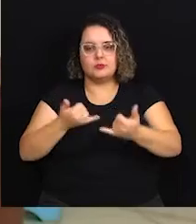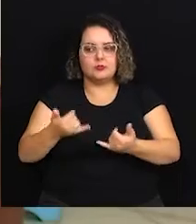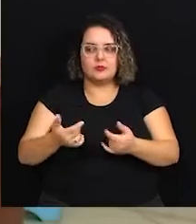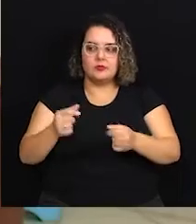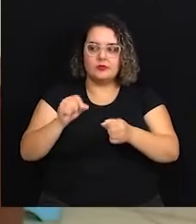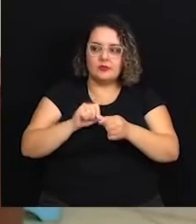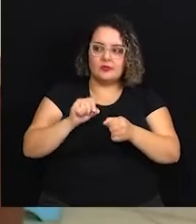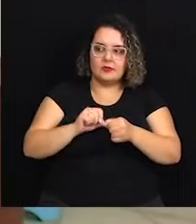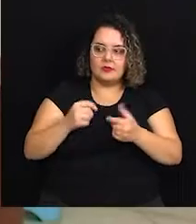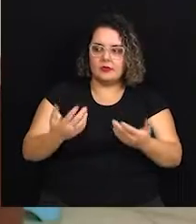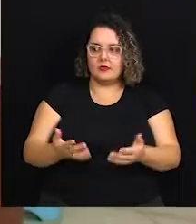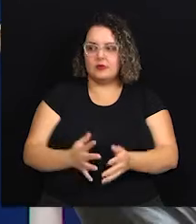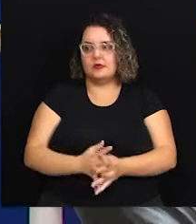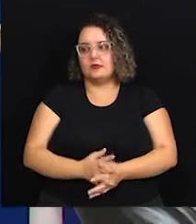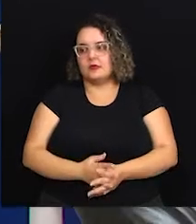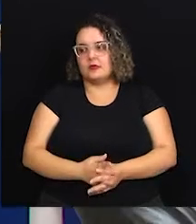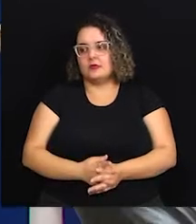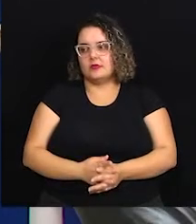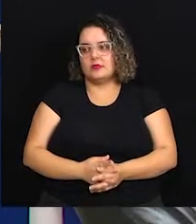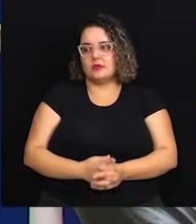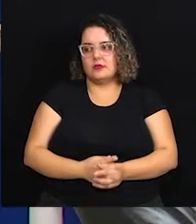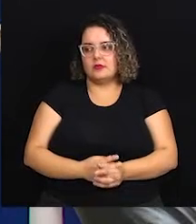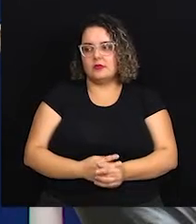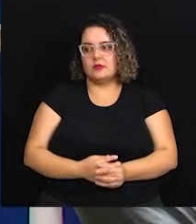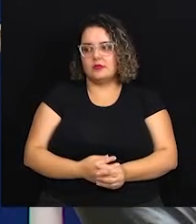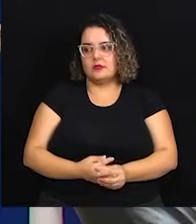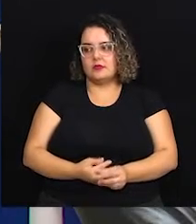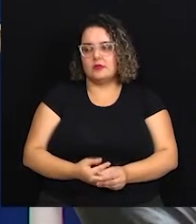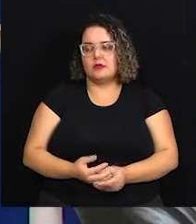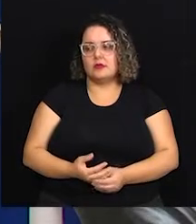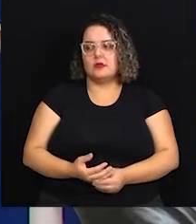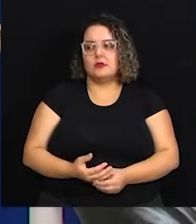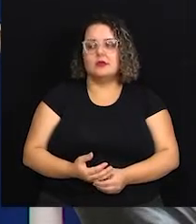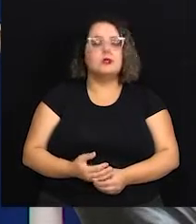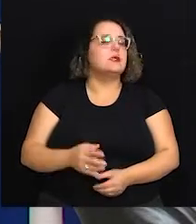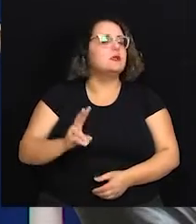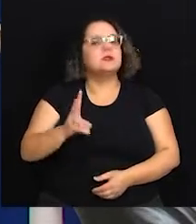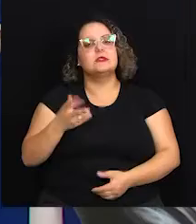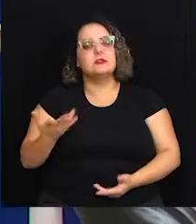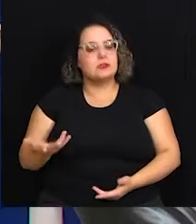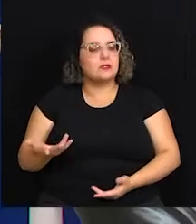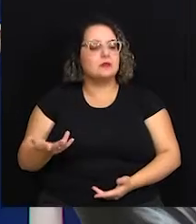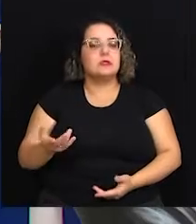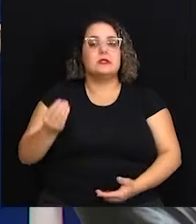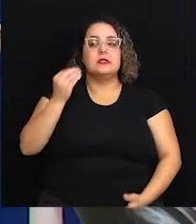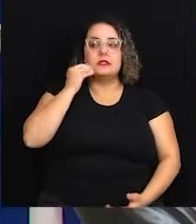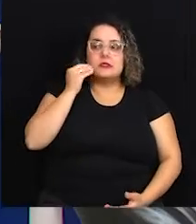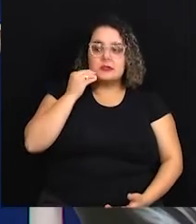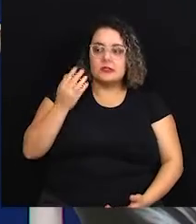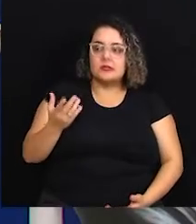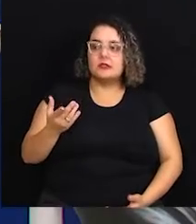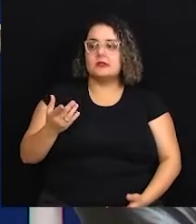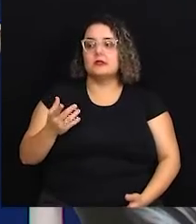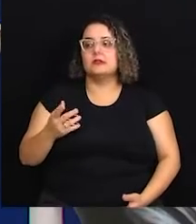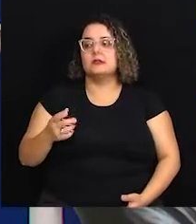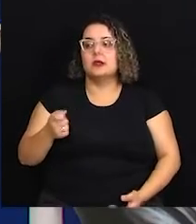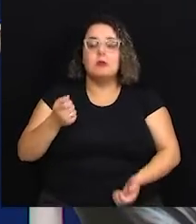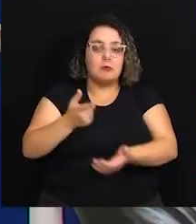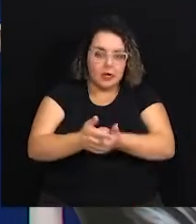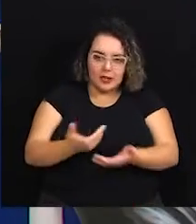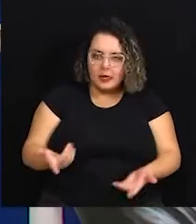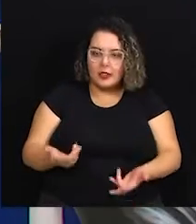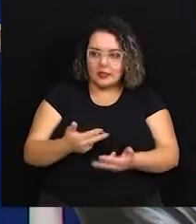faz é uma correria direta. Sempre aquela corda bamba para poder fechar. A gente está sempre